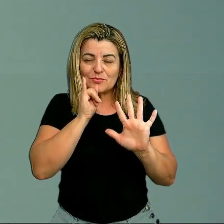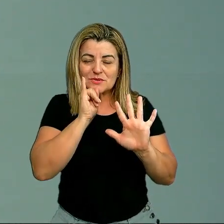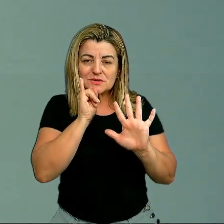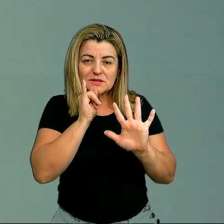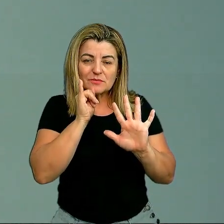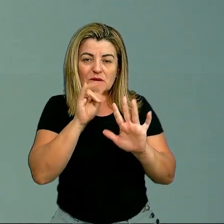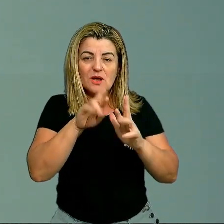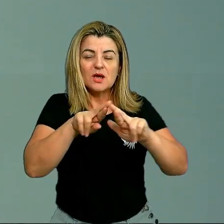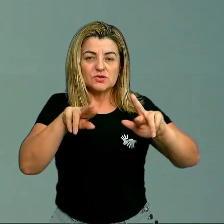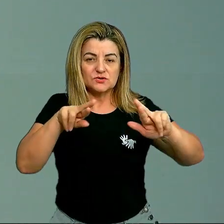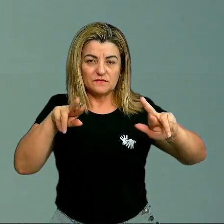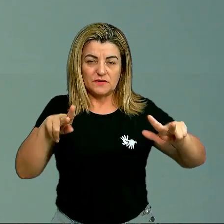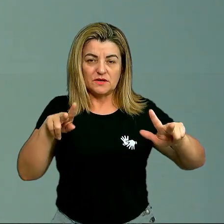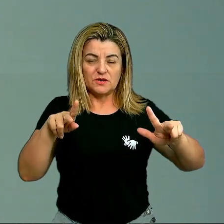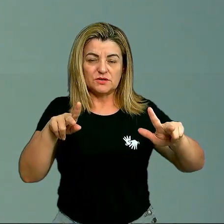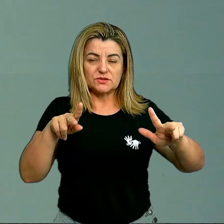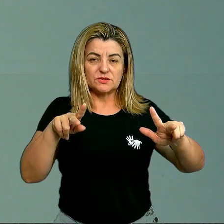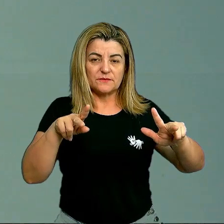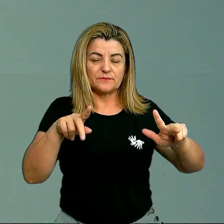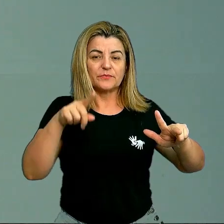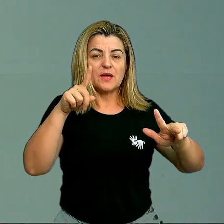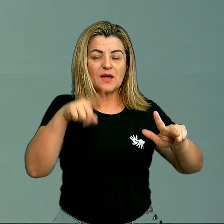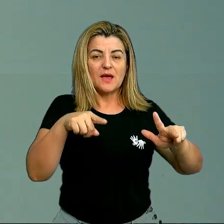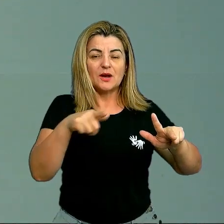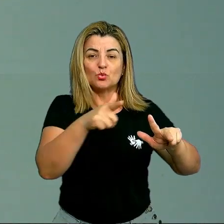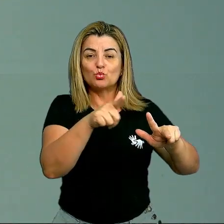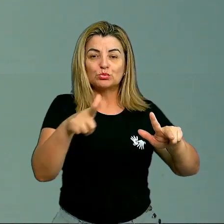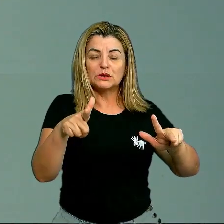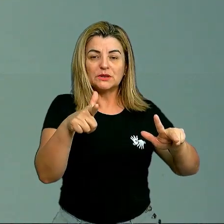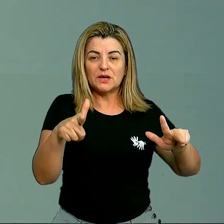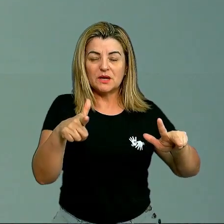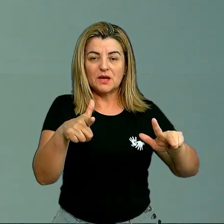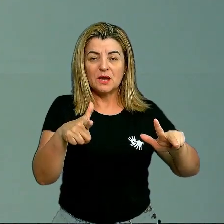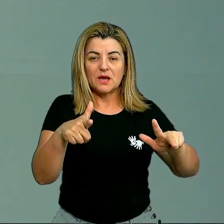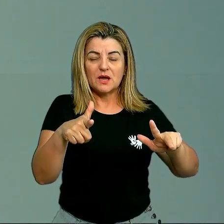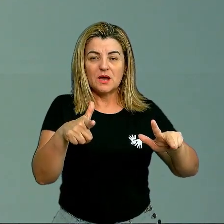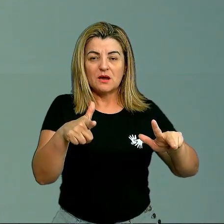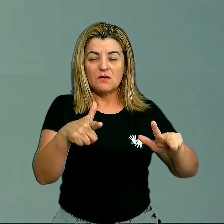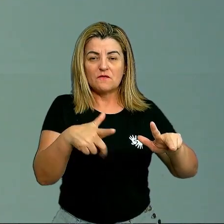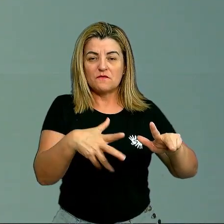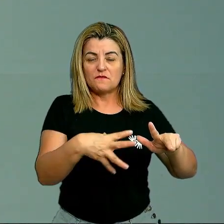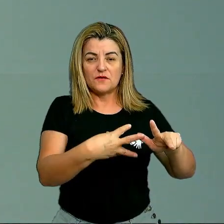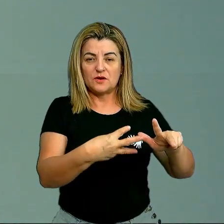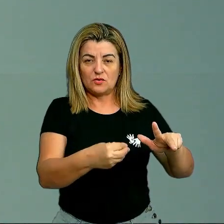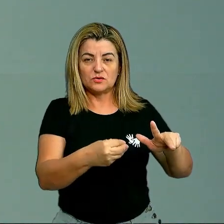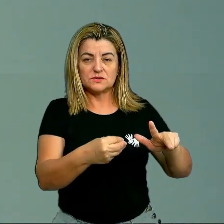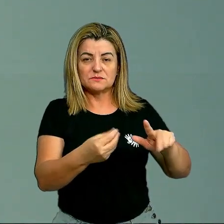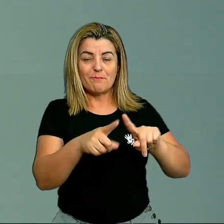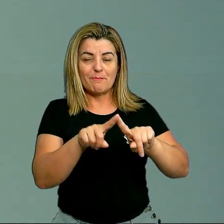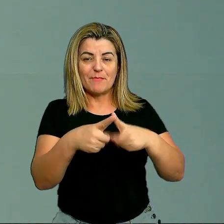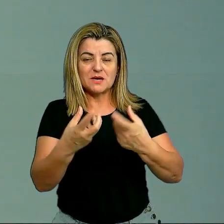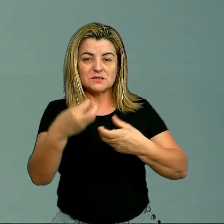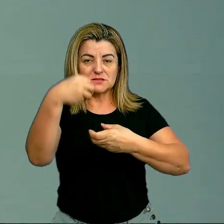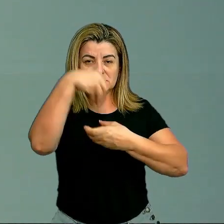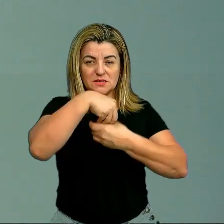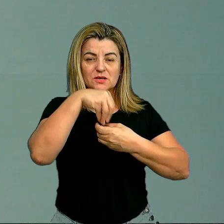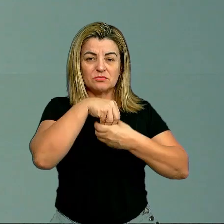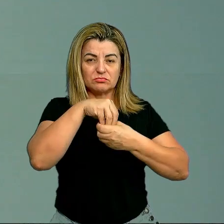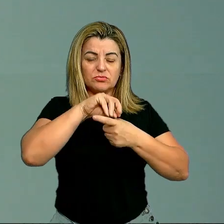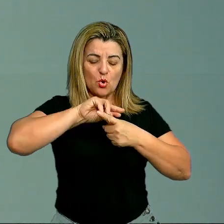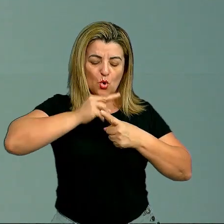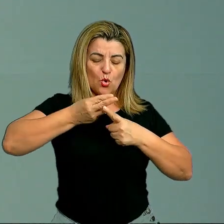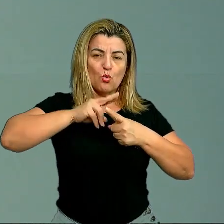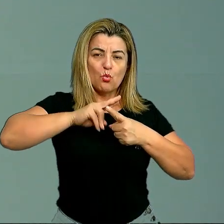planta que a gente está falando, ela é estéril, mas dentro dela acontecem mutações, que ela consegue